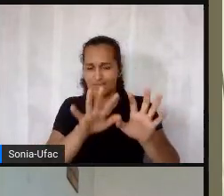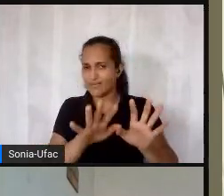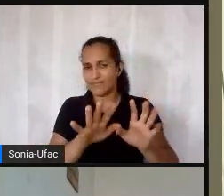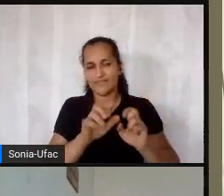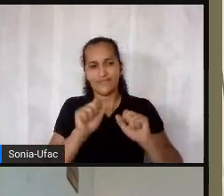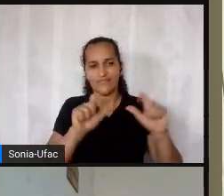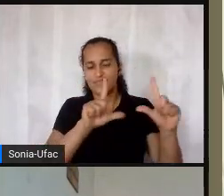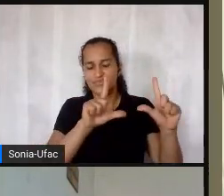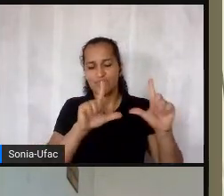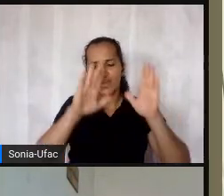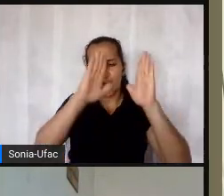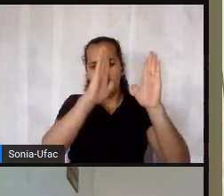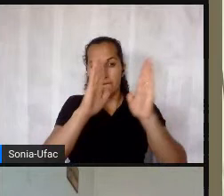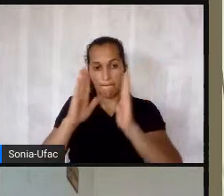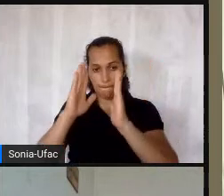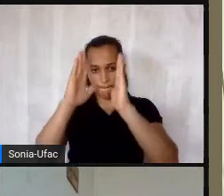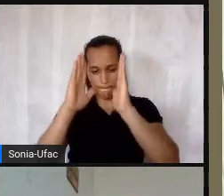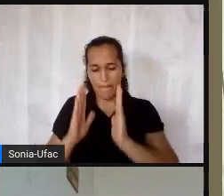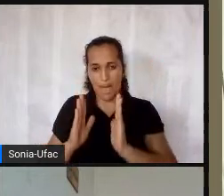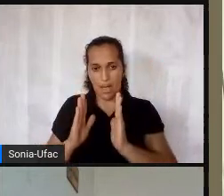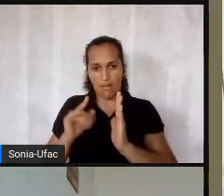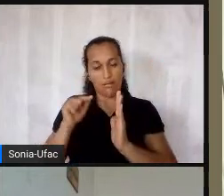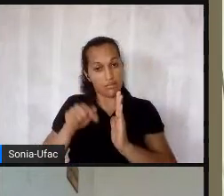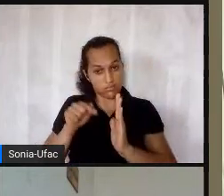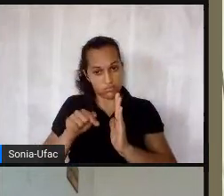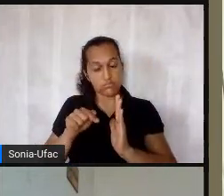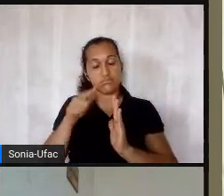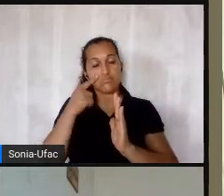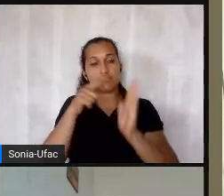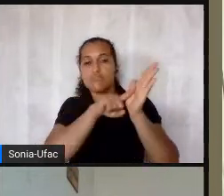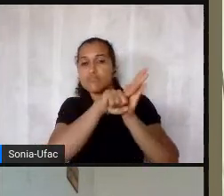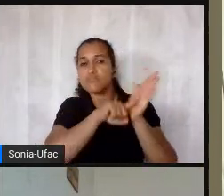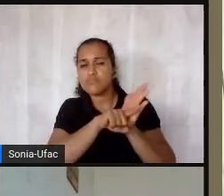pequeno recorte que eu vou fazer da análise